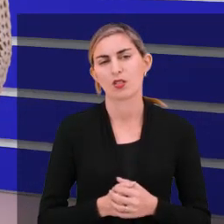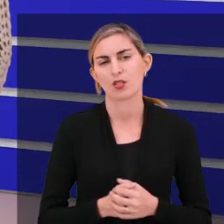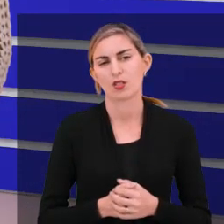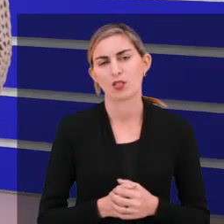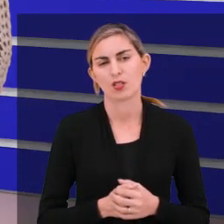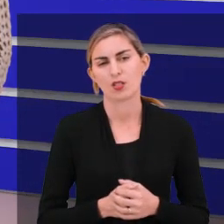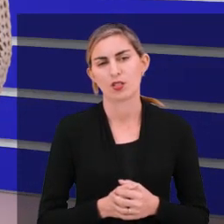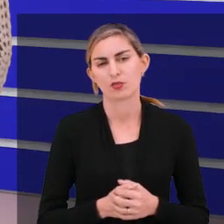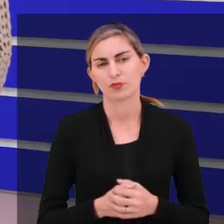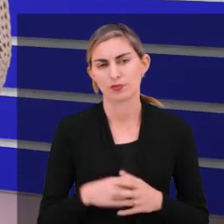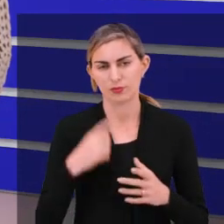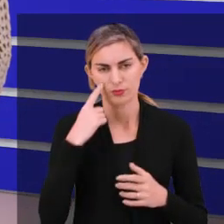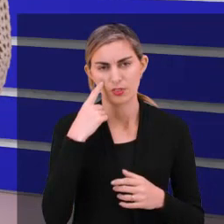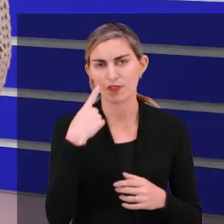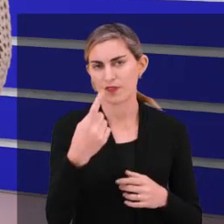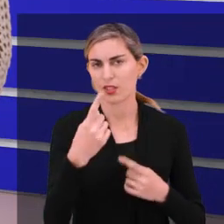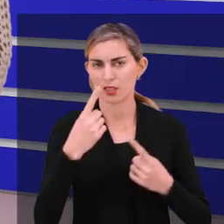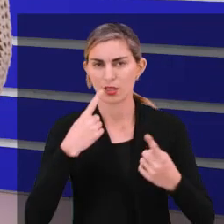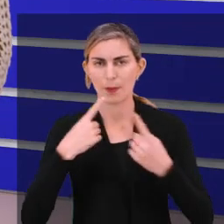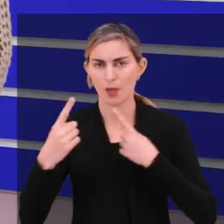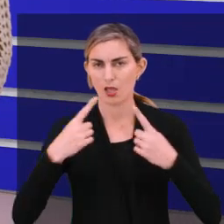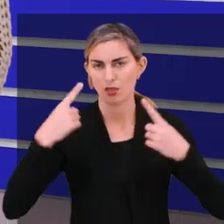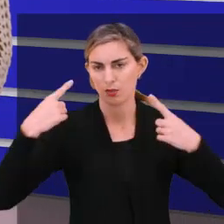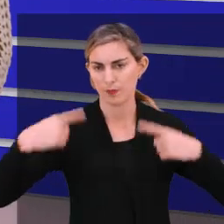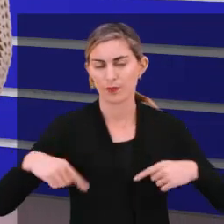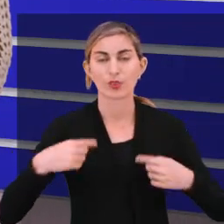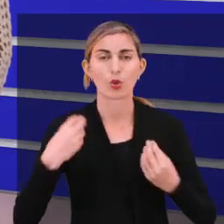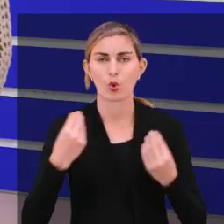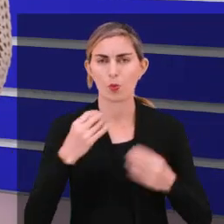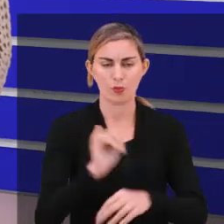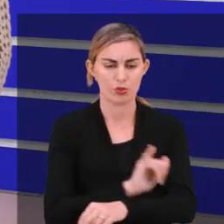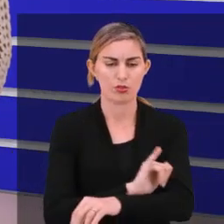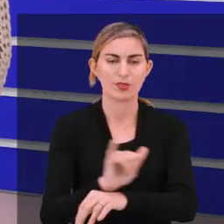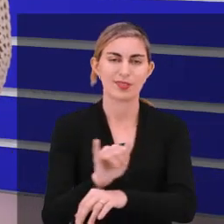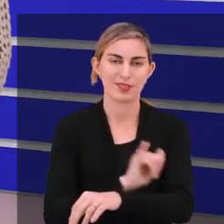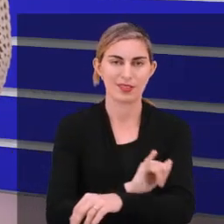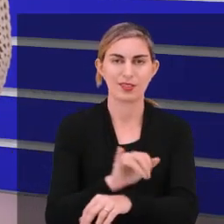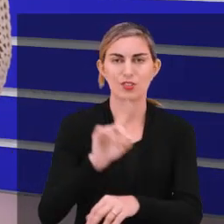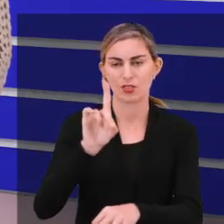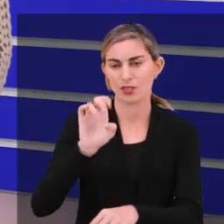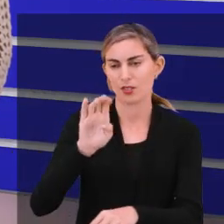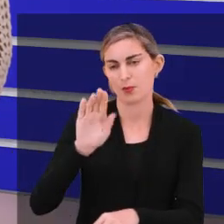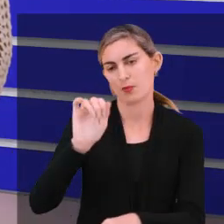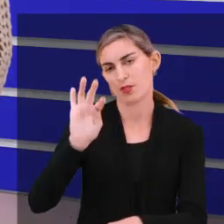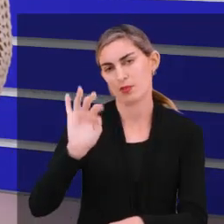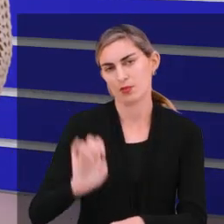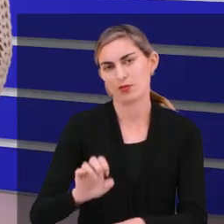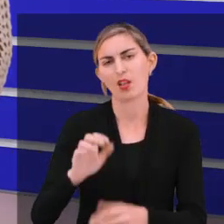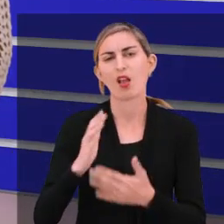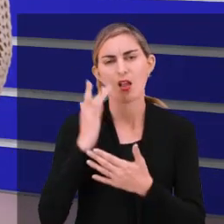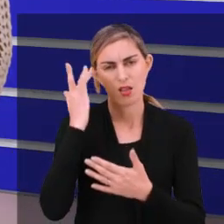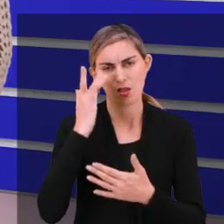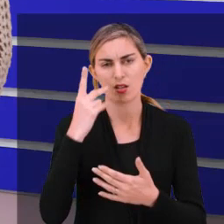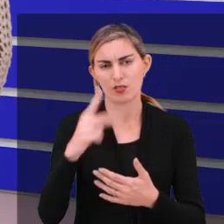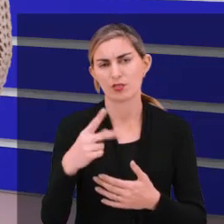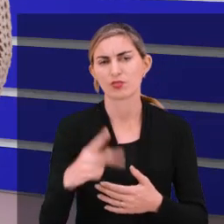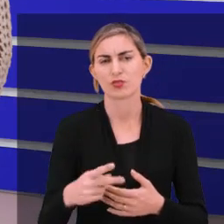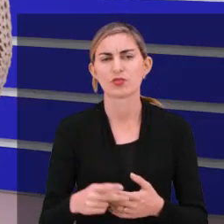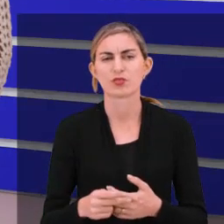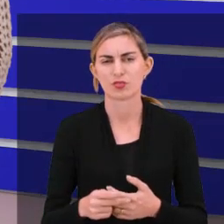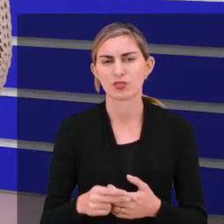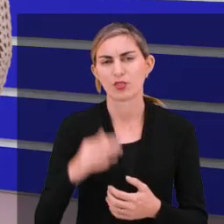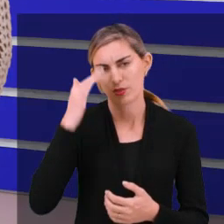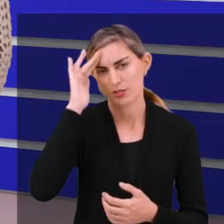for para o debate com estratégia, eu acho que meu sentimento não